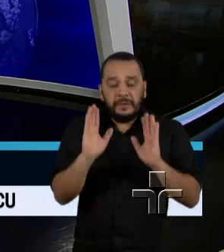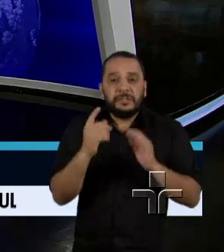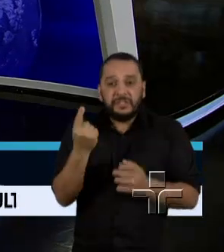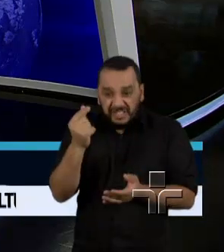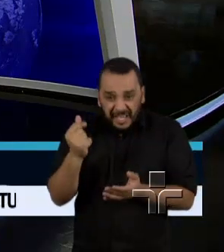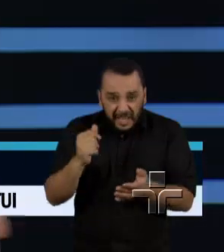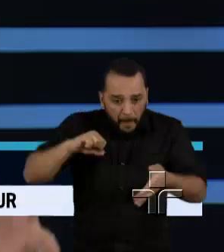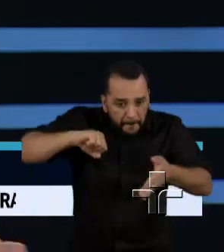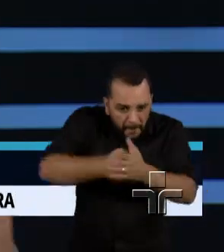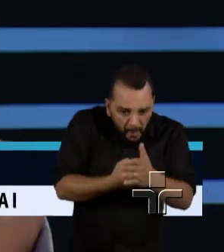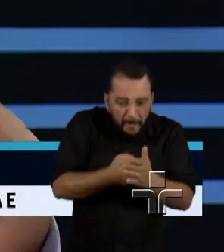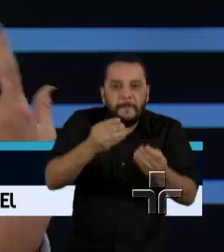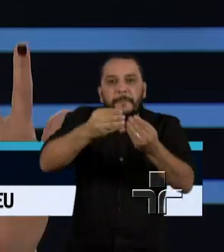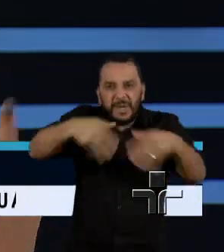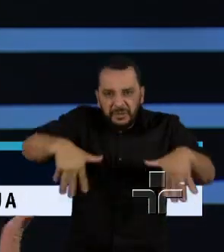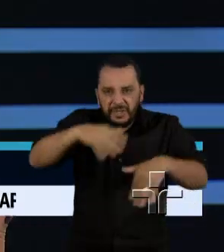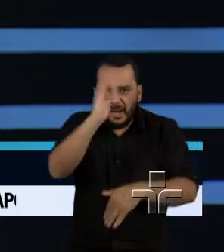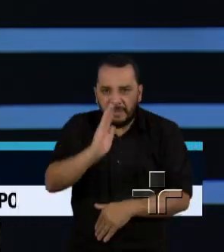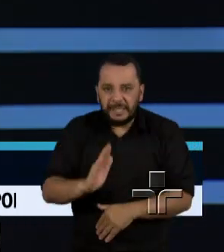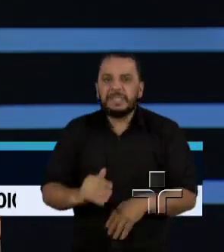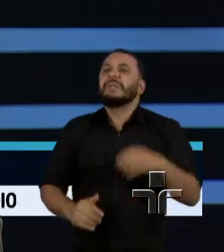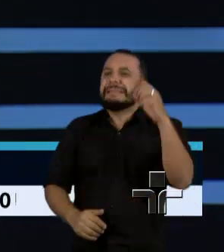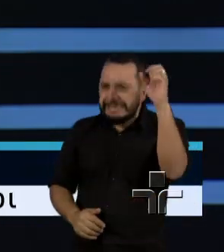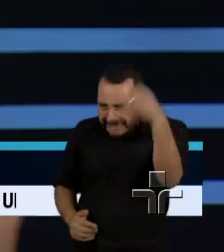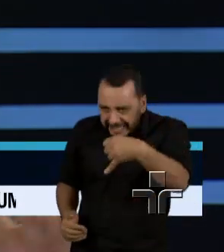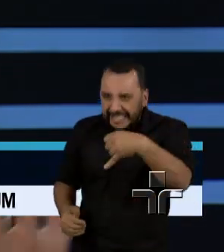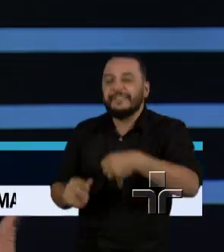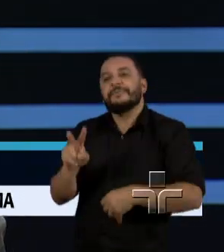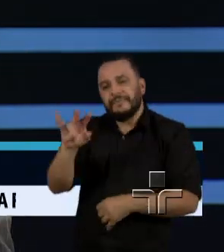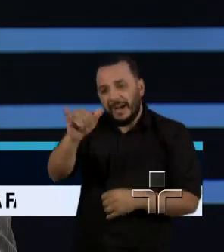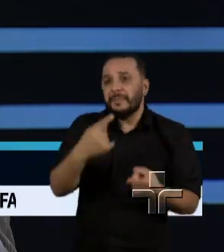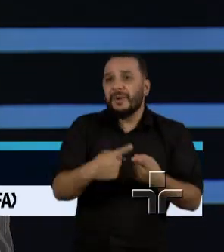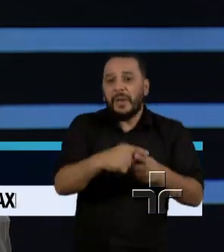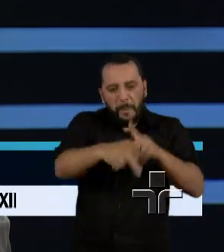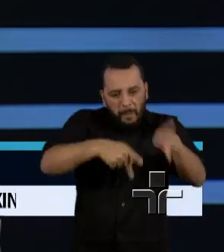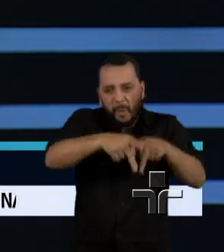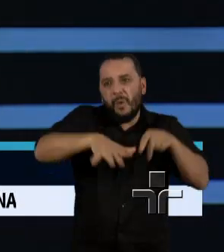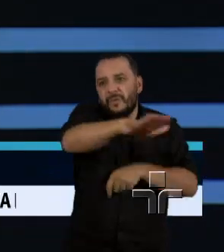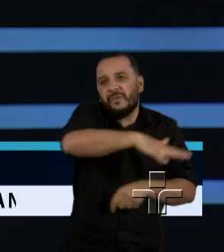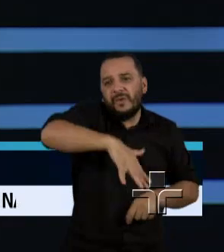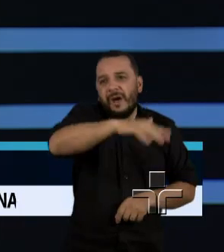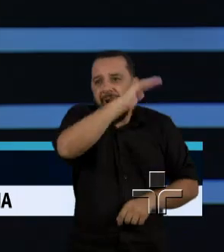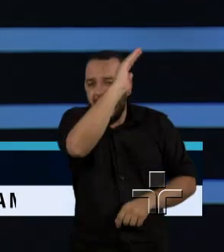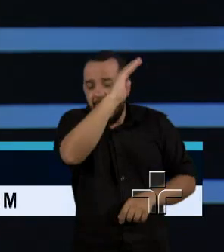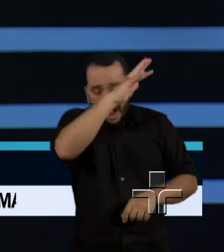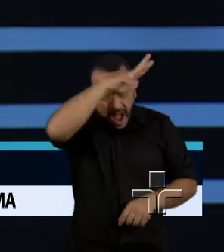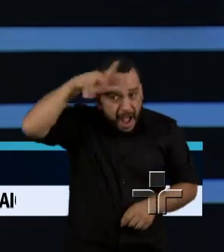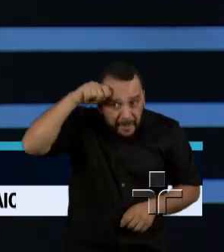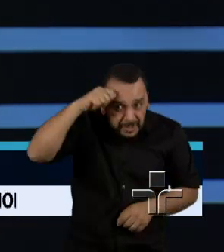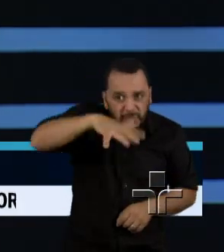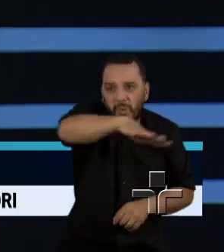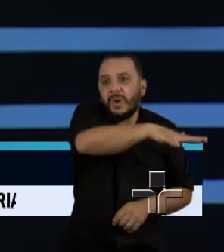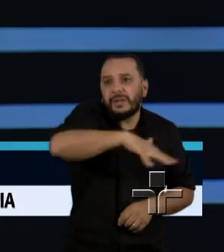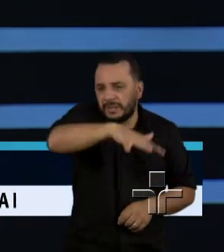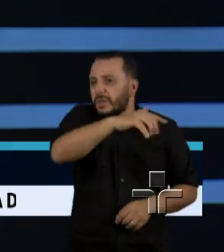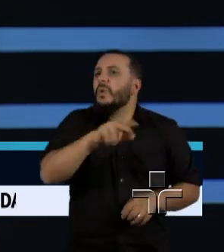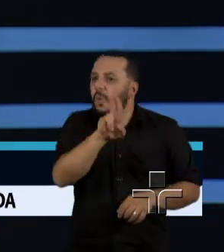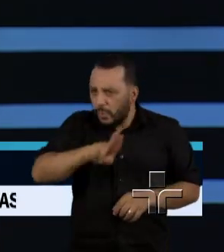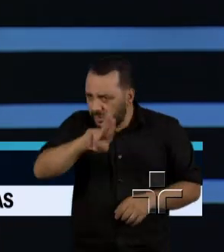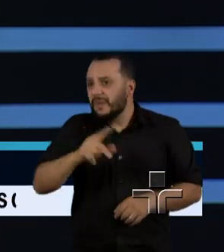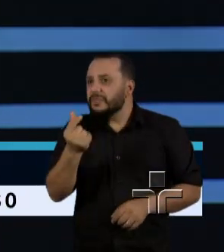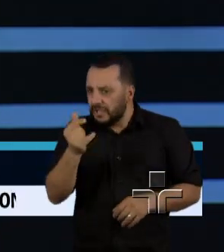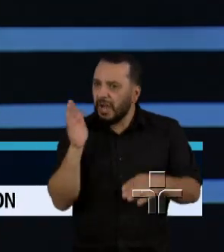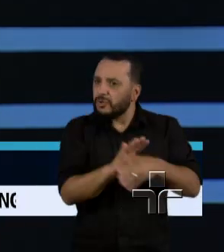para essa população ribeirinha essa população da região amazônica usava bastante essas verbas, ajudava a desenvolver a